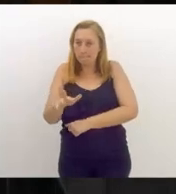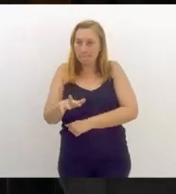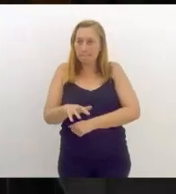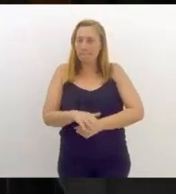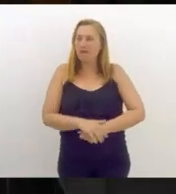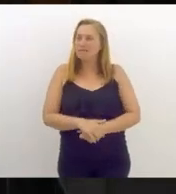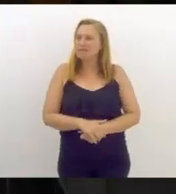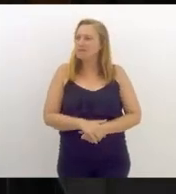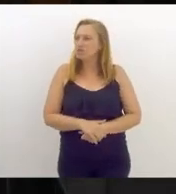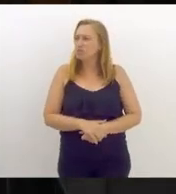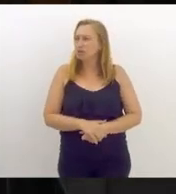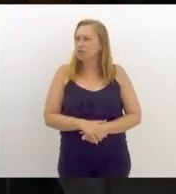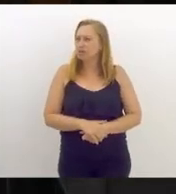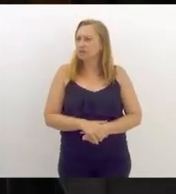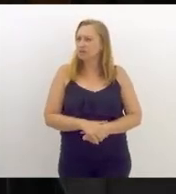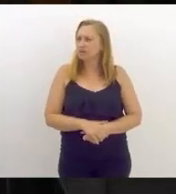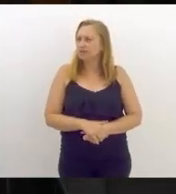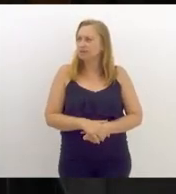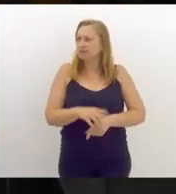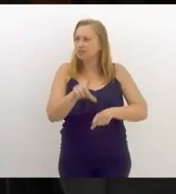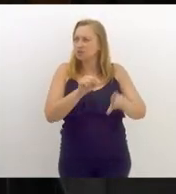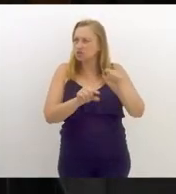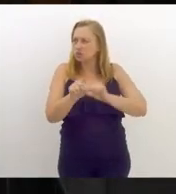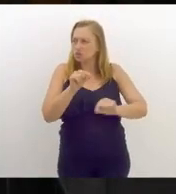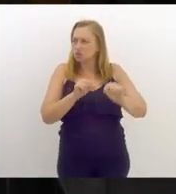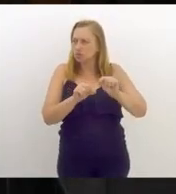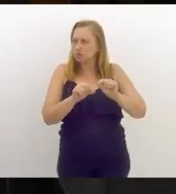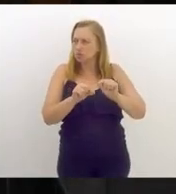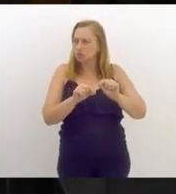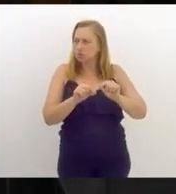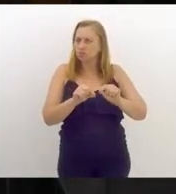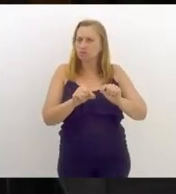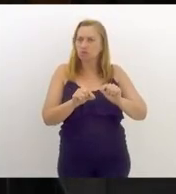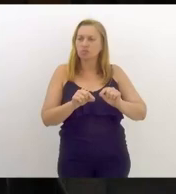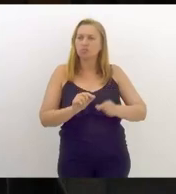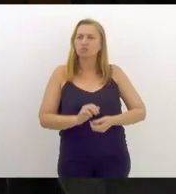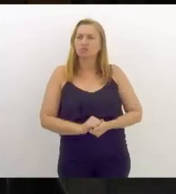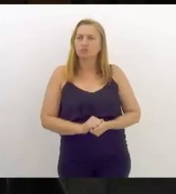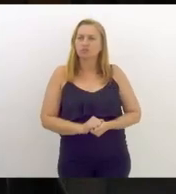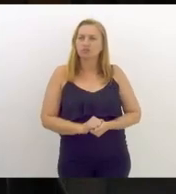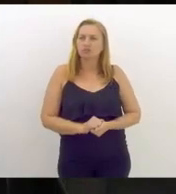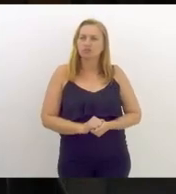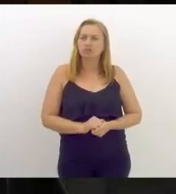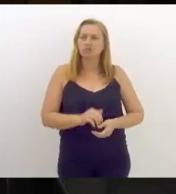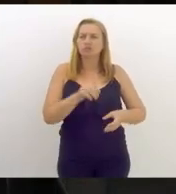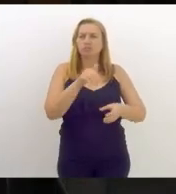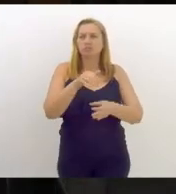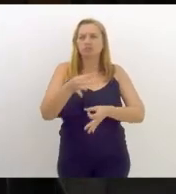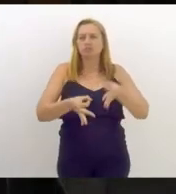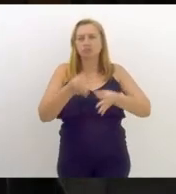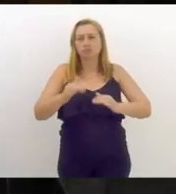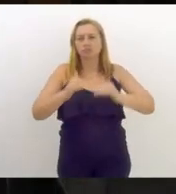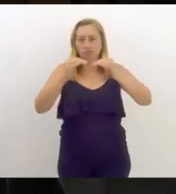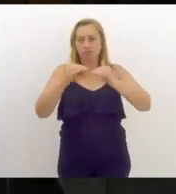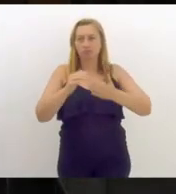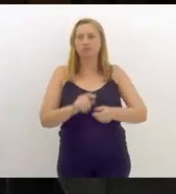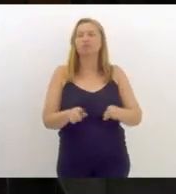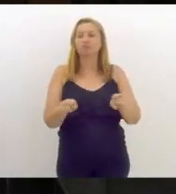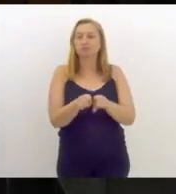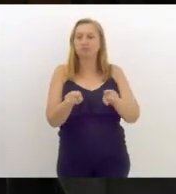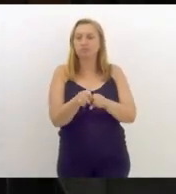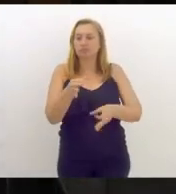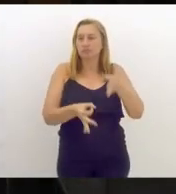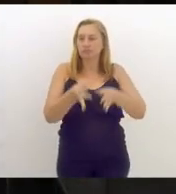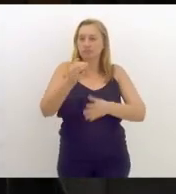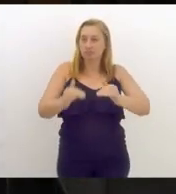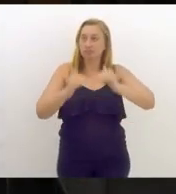das decisões tomadas pelo Supremo Superior Tribunal Eleitoral e também pelo Supremo